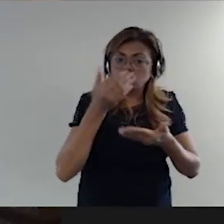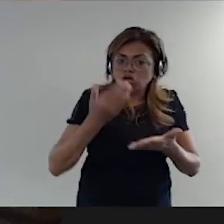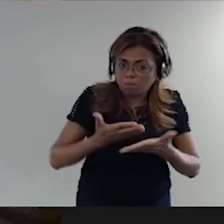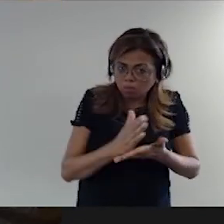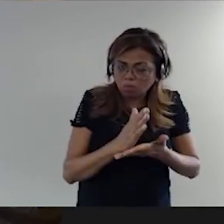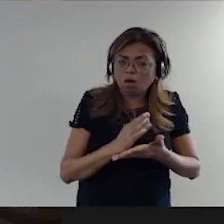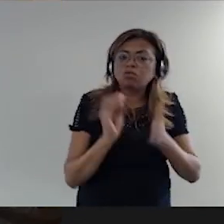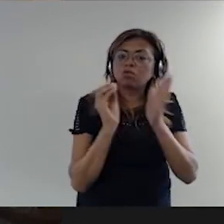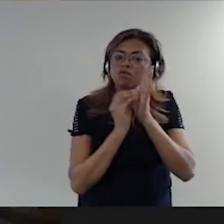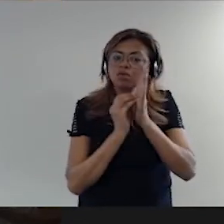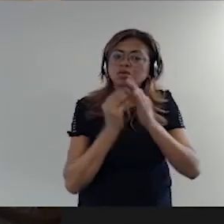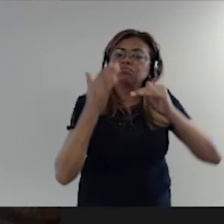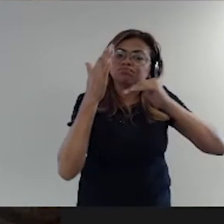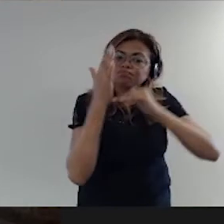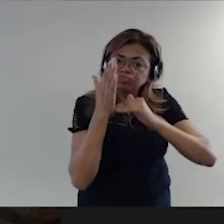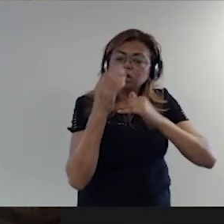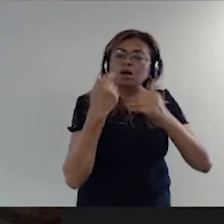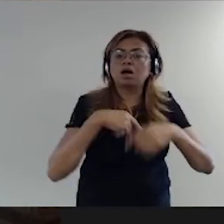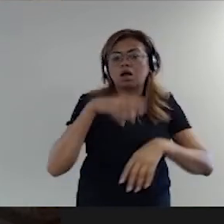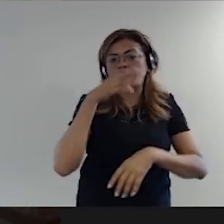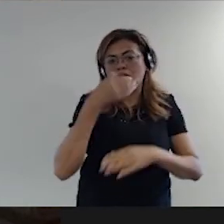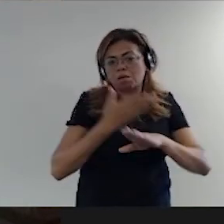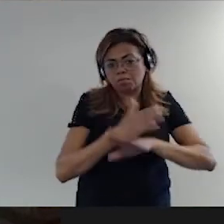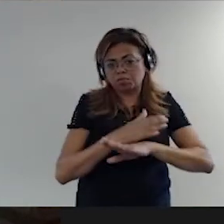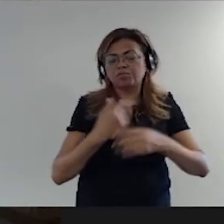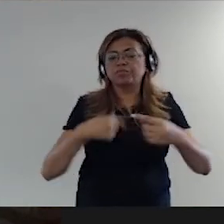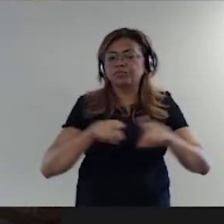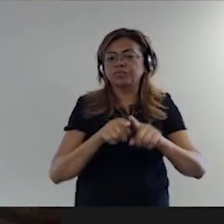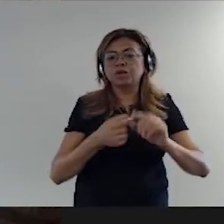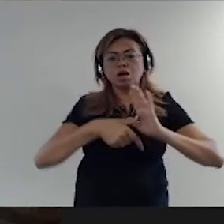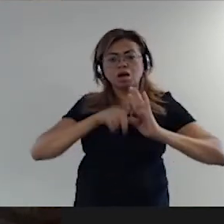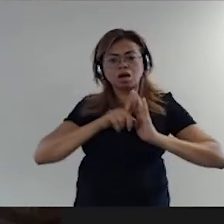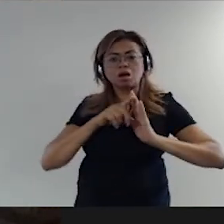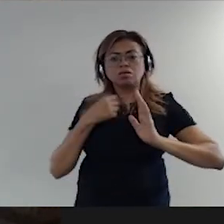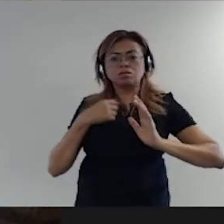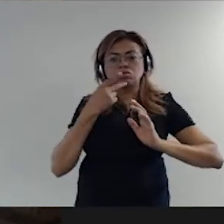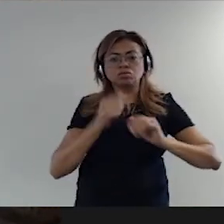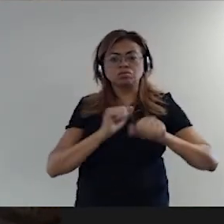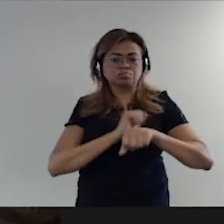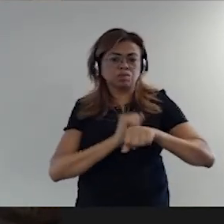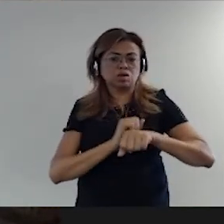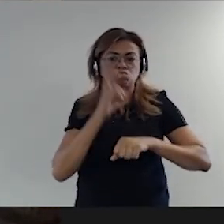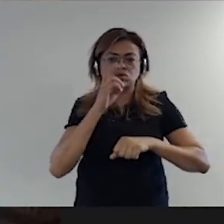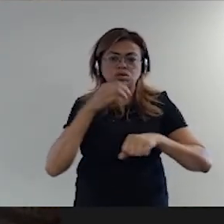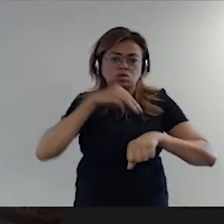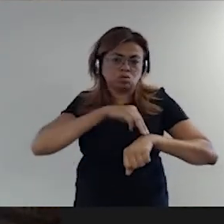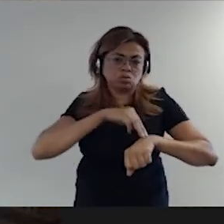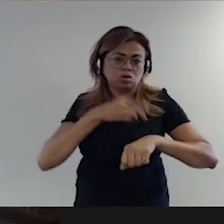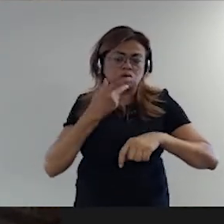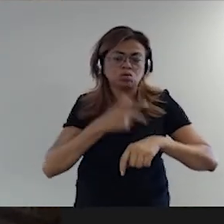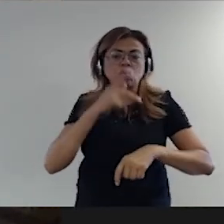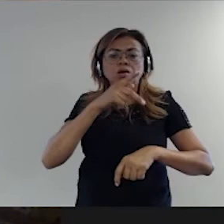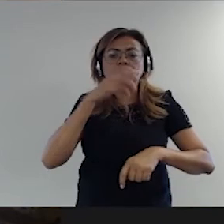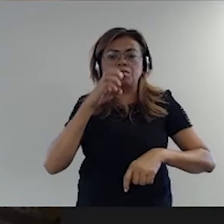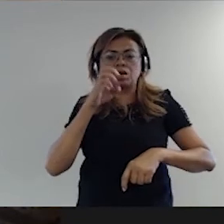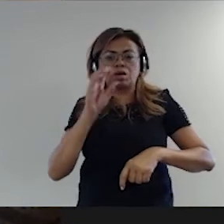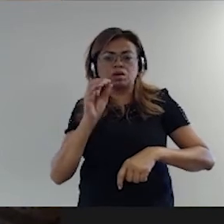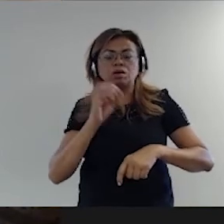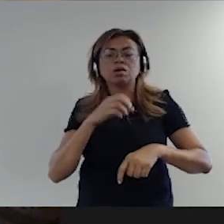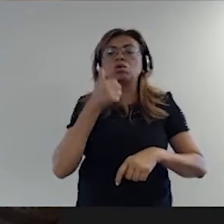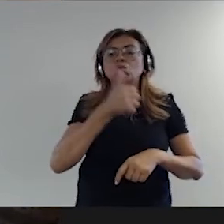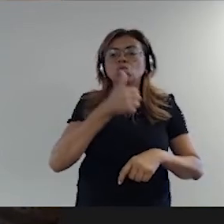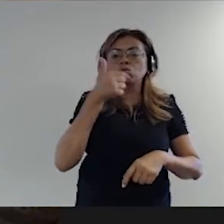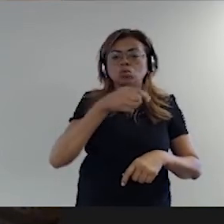Um penúltimo item, antes de entrar, gastar os últimos 5 minutos, como eu planejei aqui, com a PEC 199,